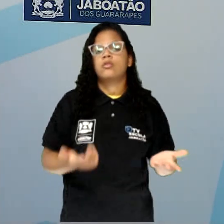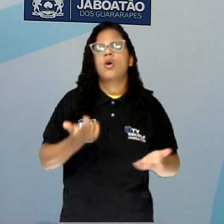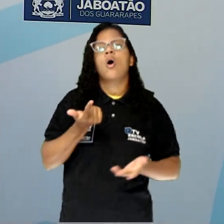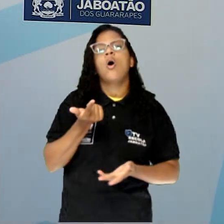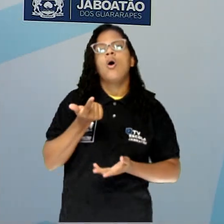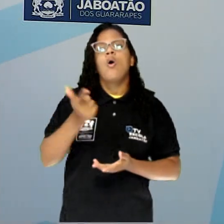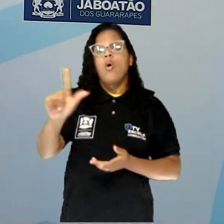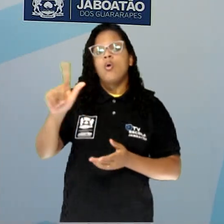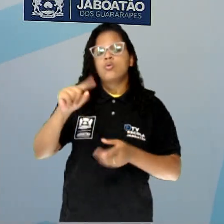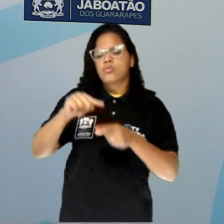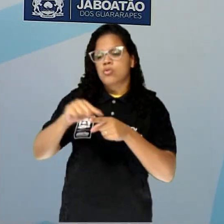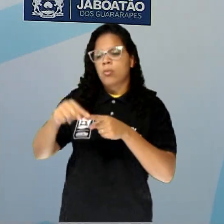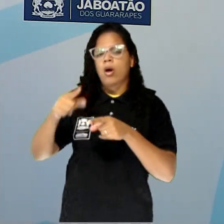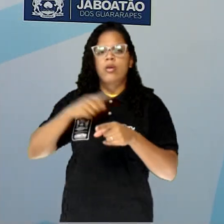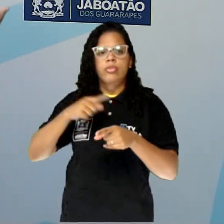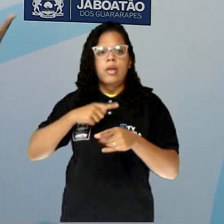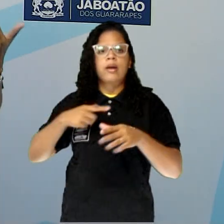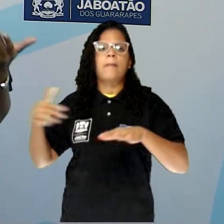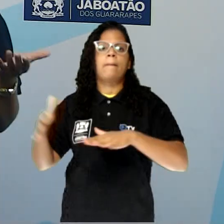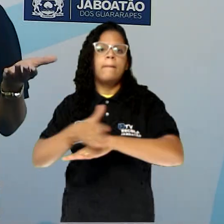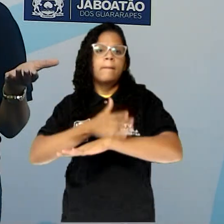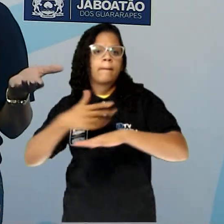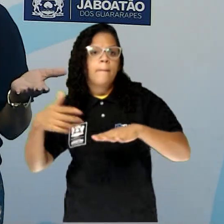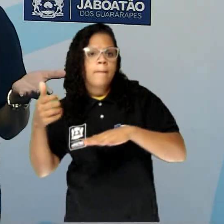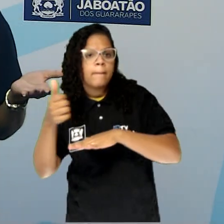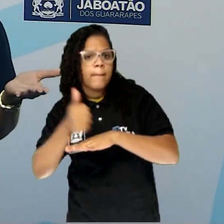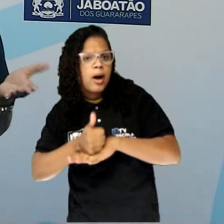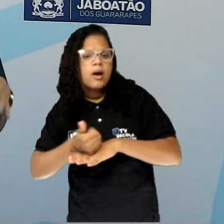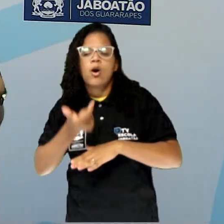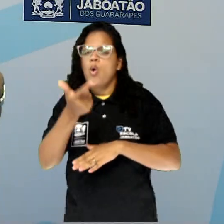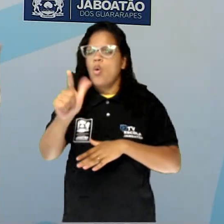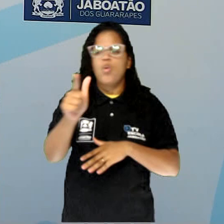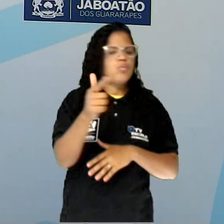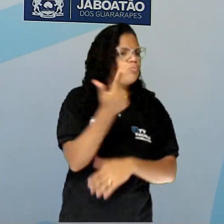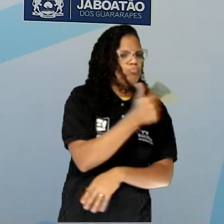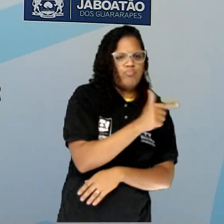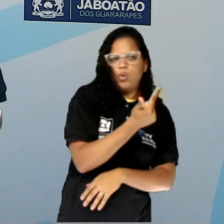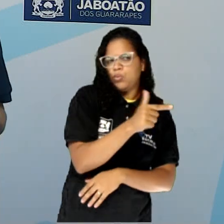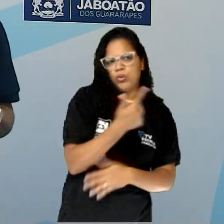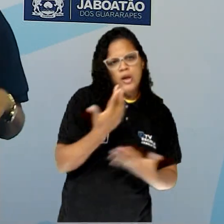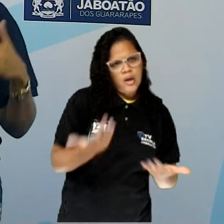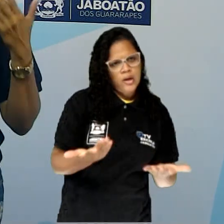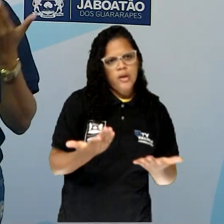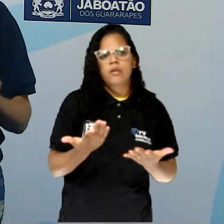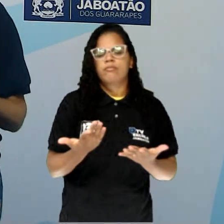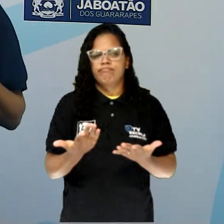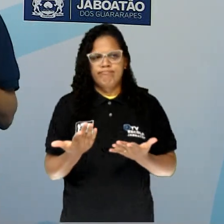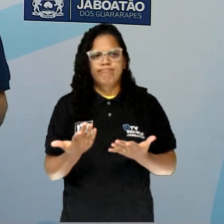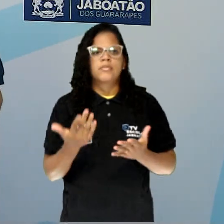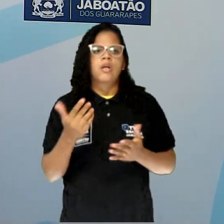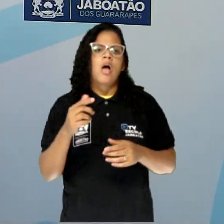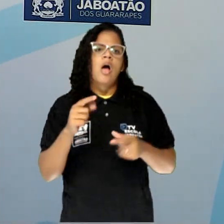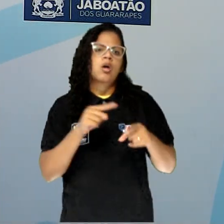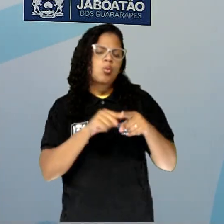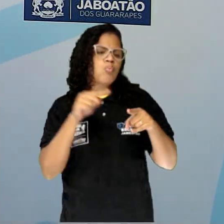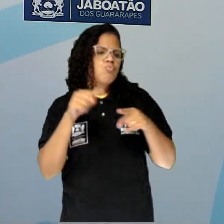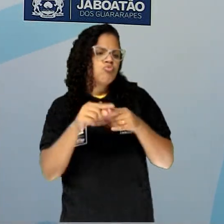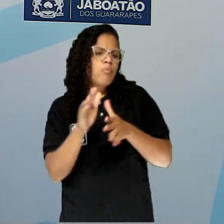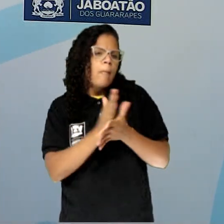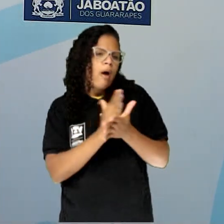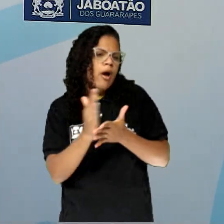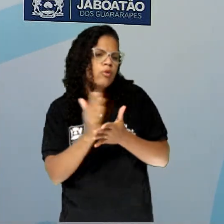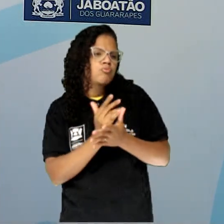têm praças, outros não têm. Alguns as praças estão precisando de cuidados,